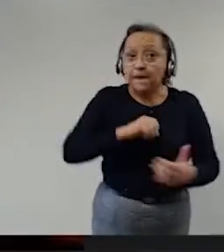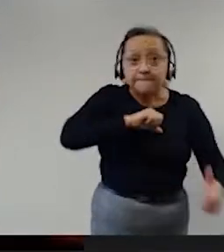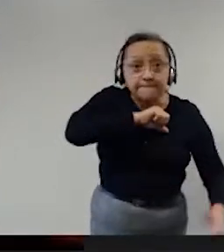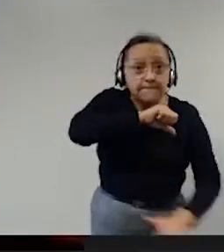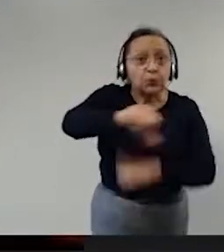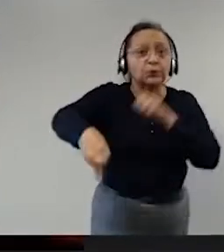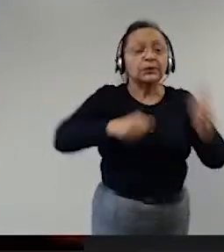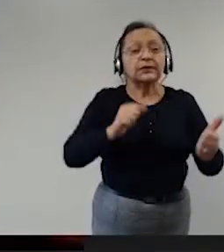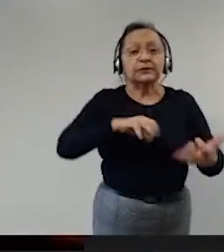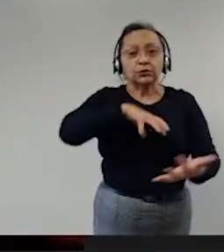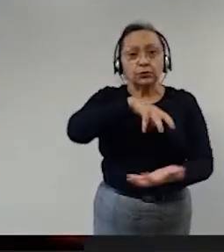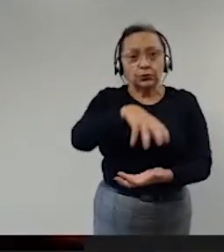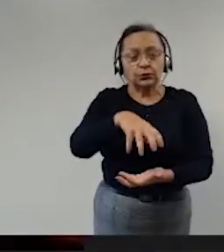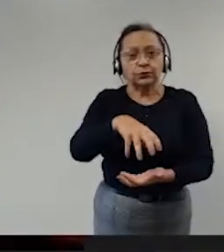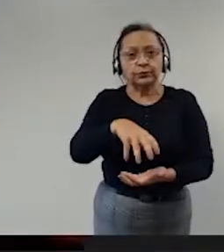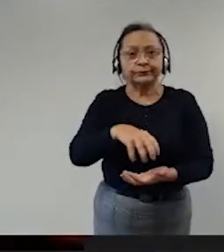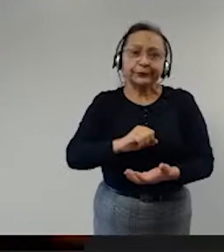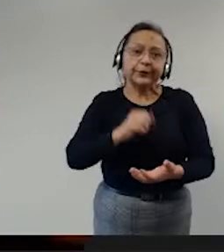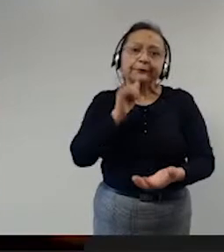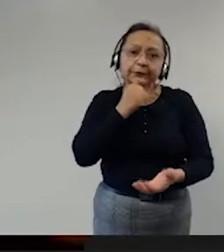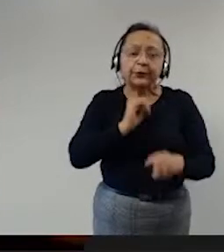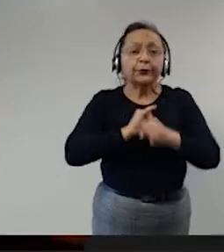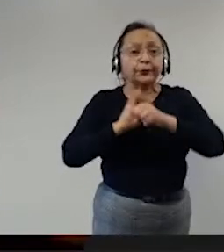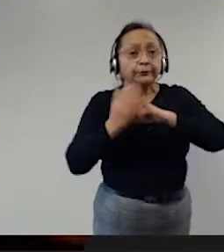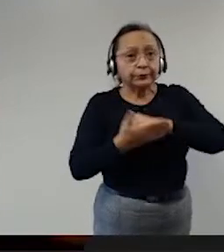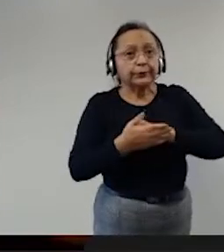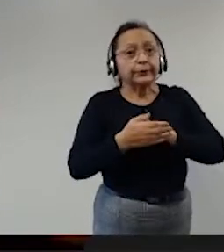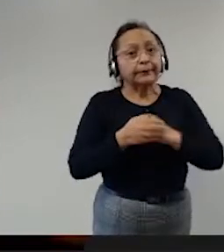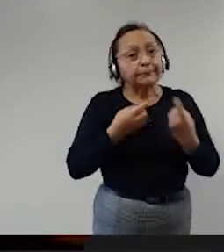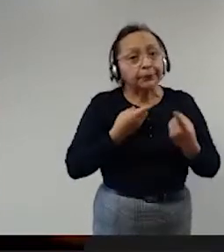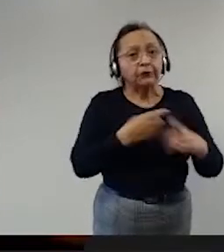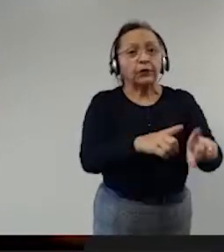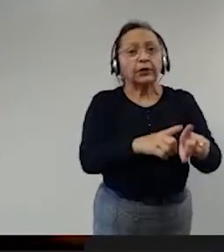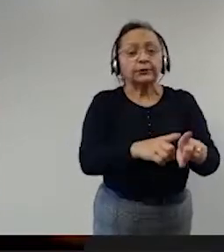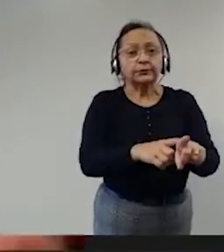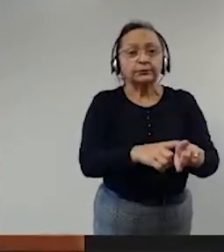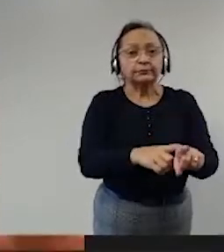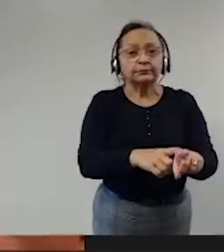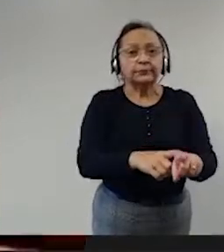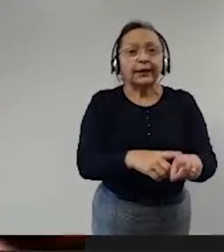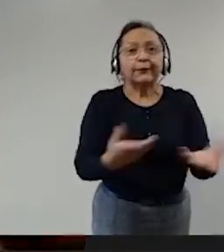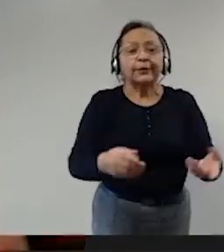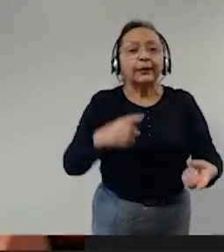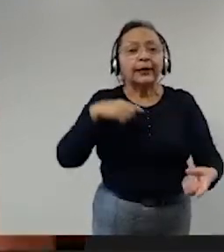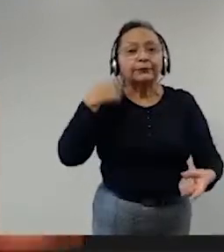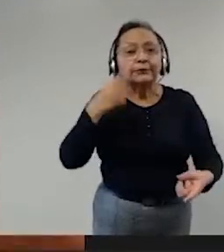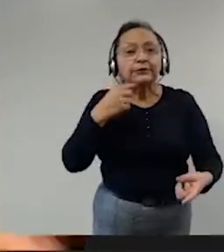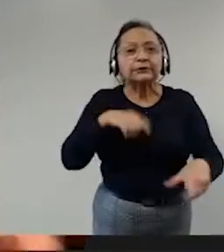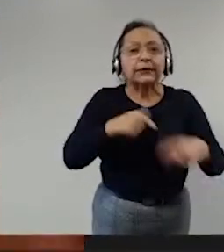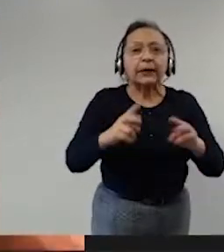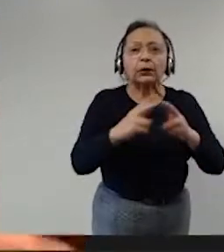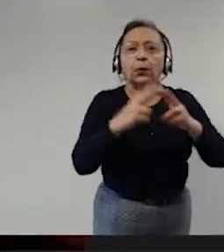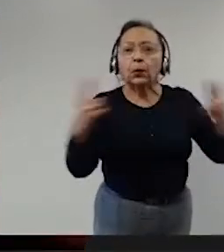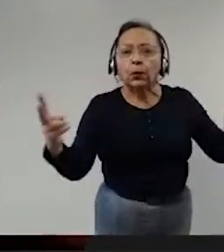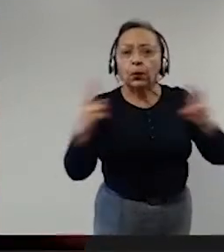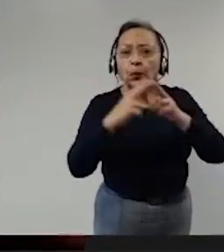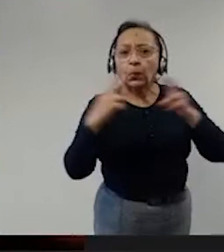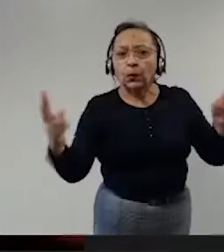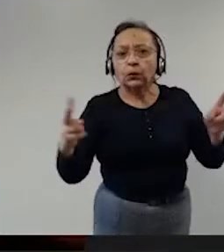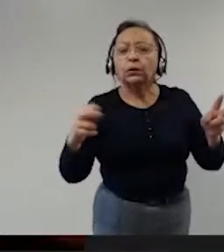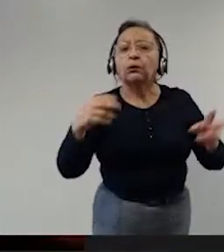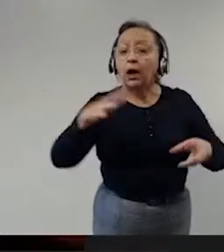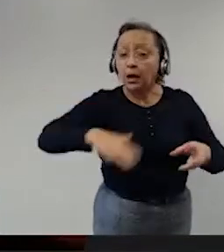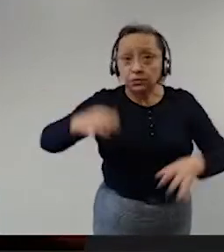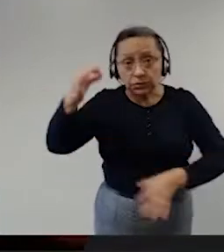e a pandemia está levando a isso, quer dizer, essa advocacia virtual, o judiciário está fazendo um trabalho